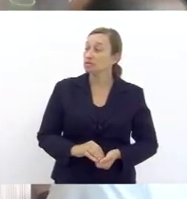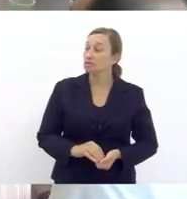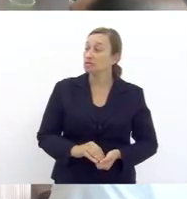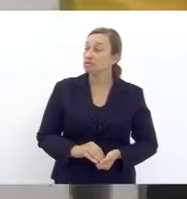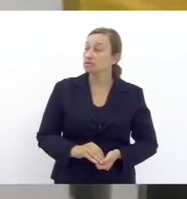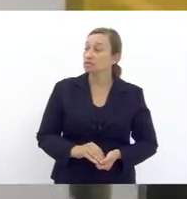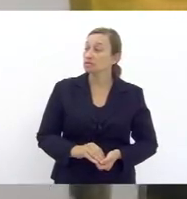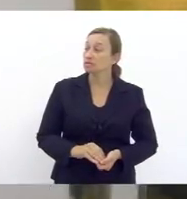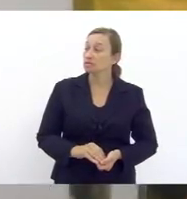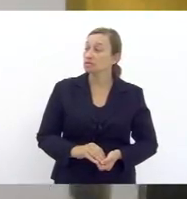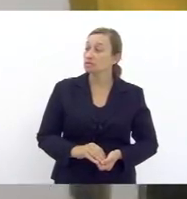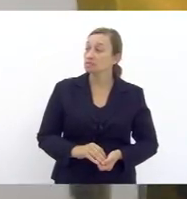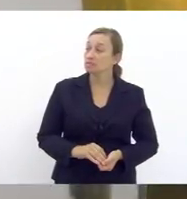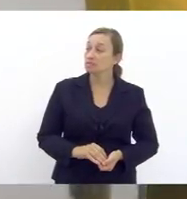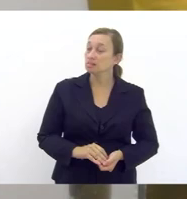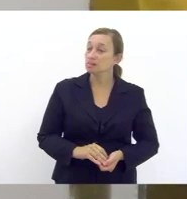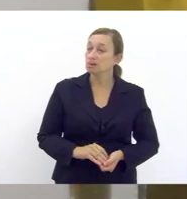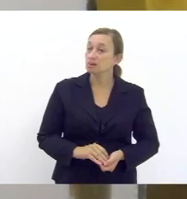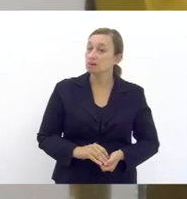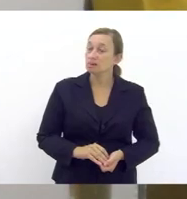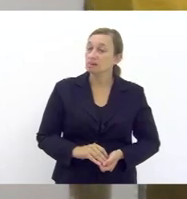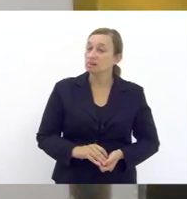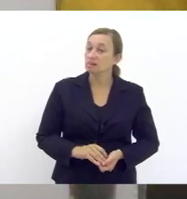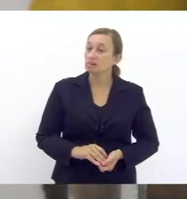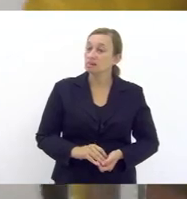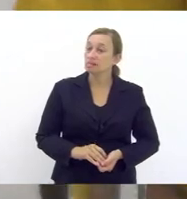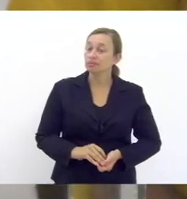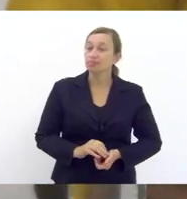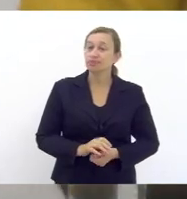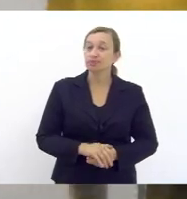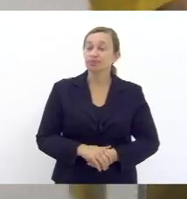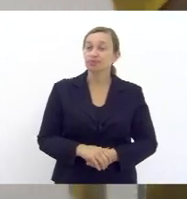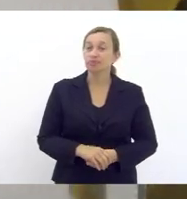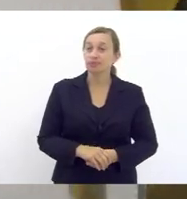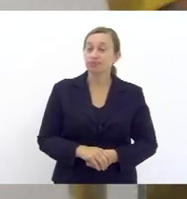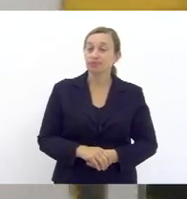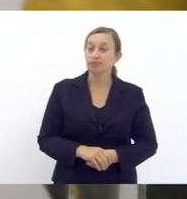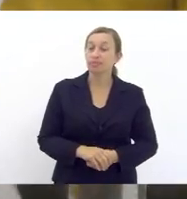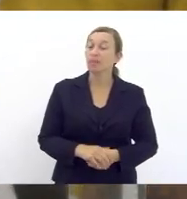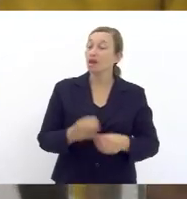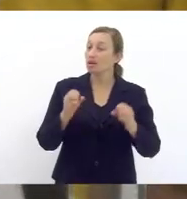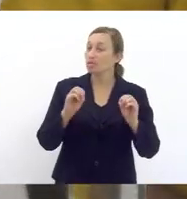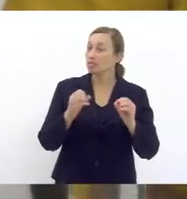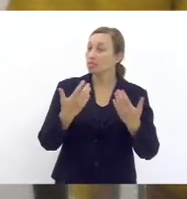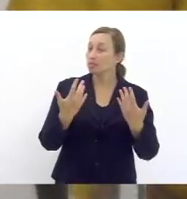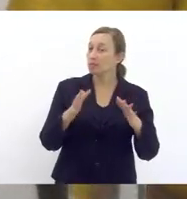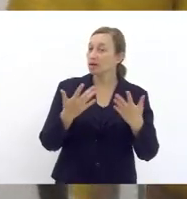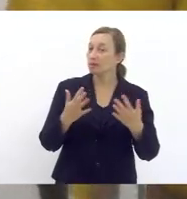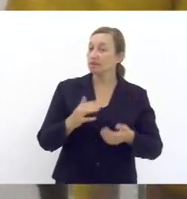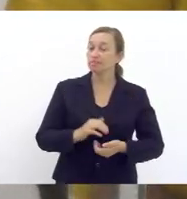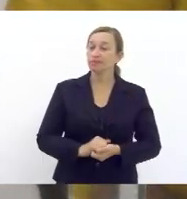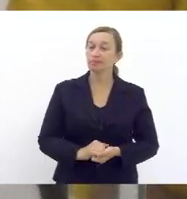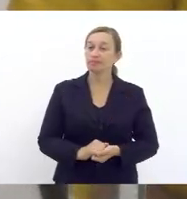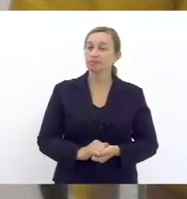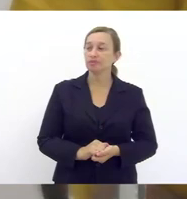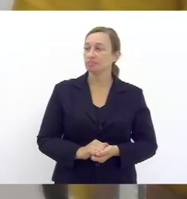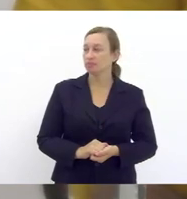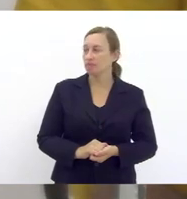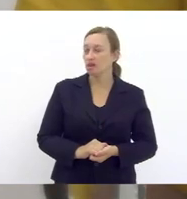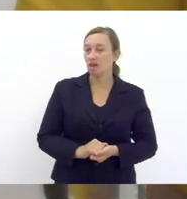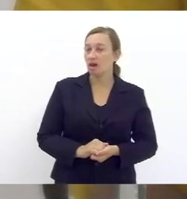orgulho de você parabéns uma história de vida de luta de exemplo muito bem